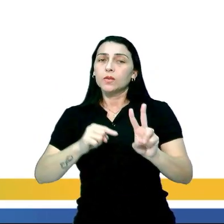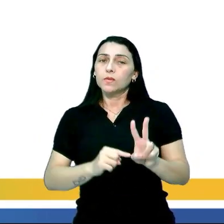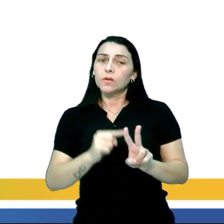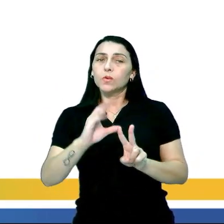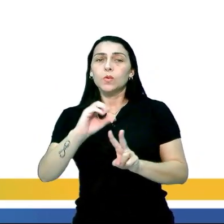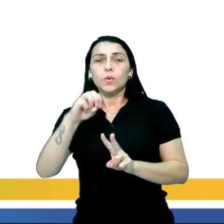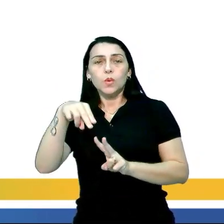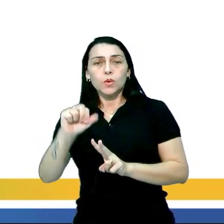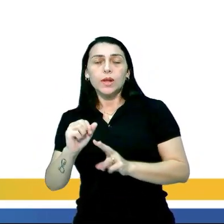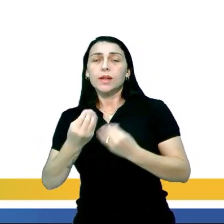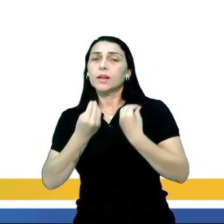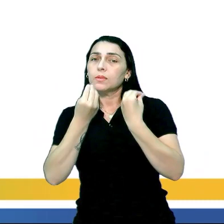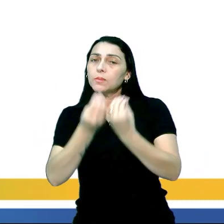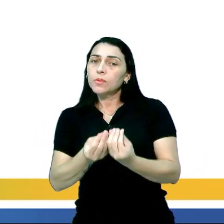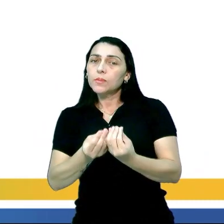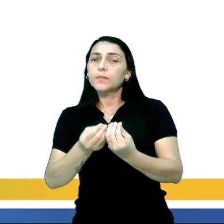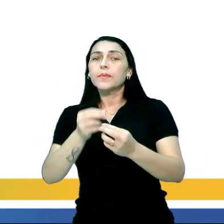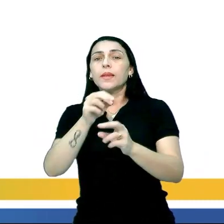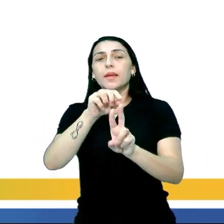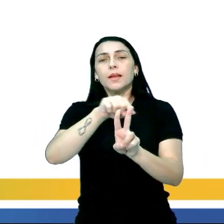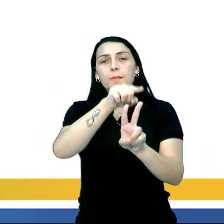Antes, o volume do cone era dado por